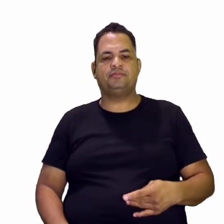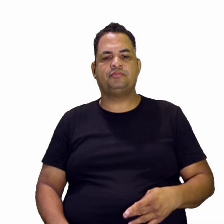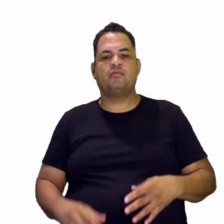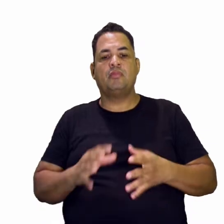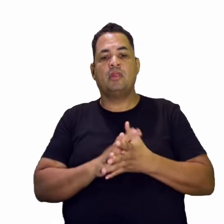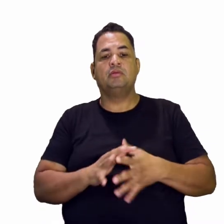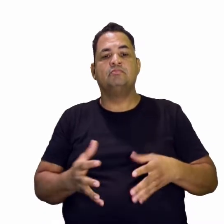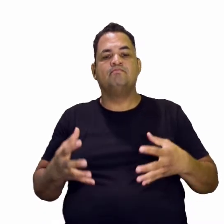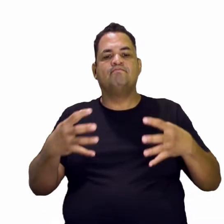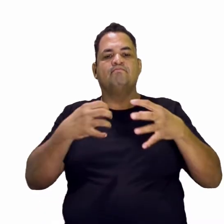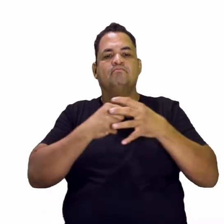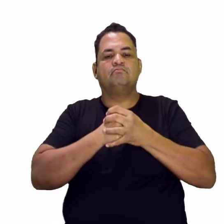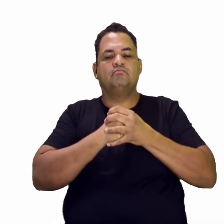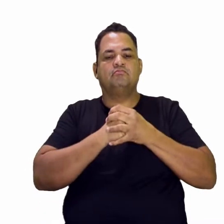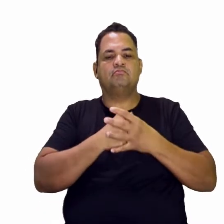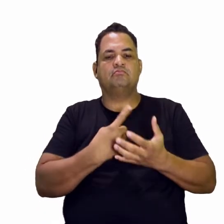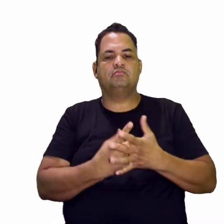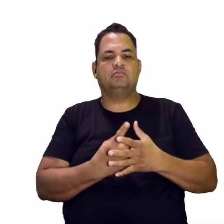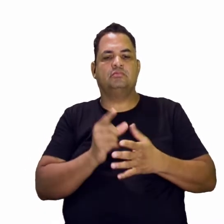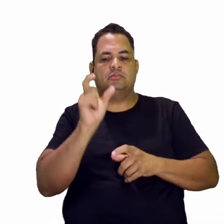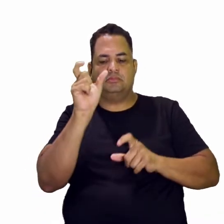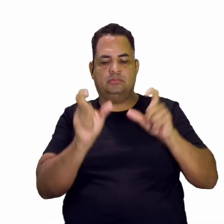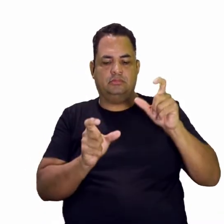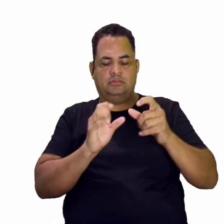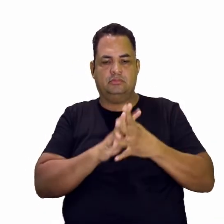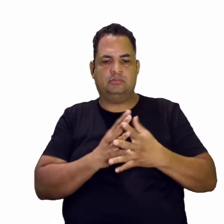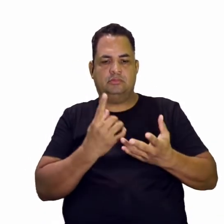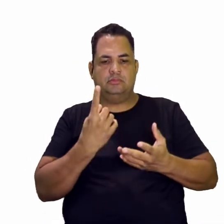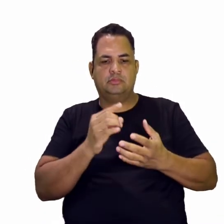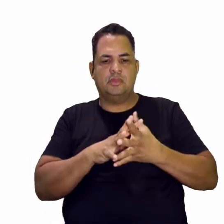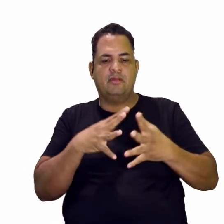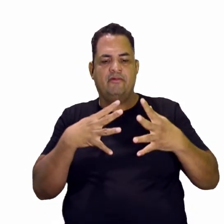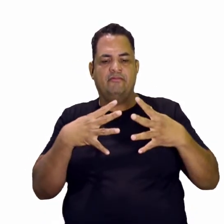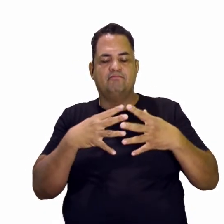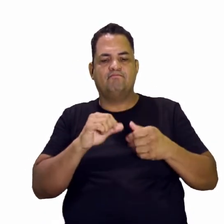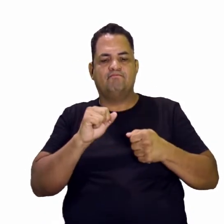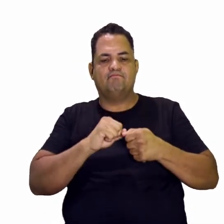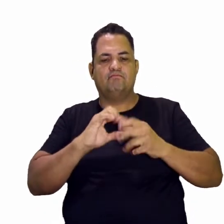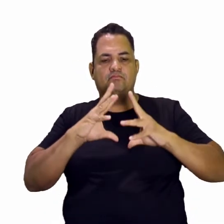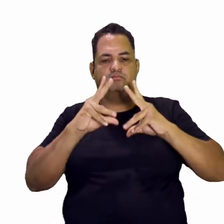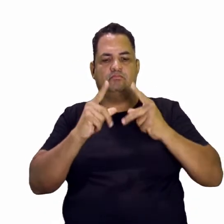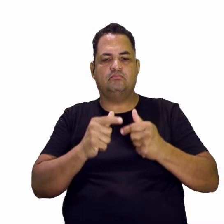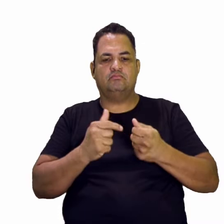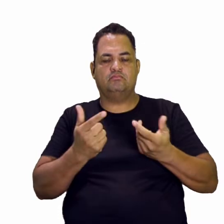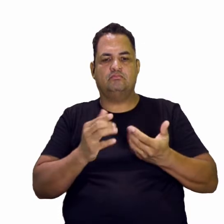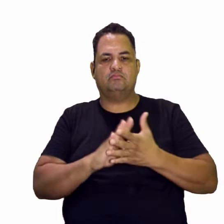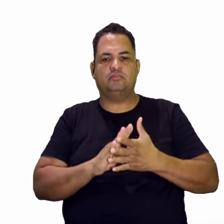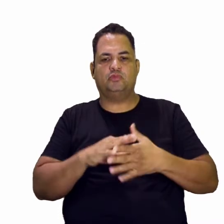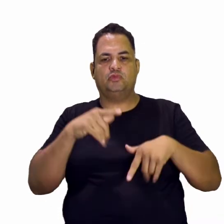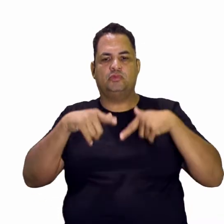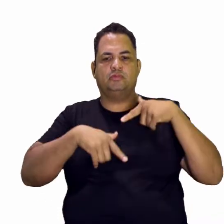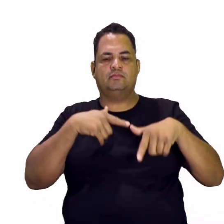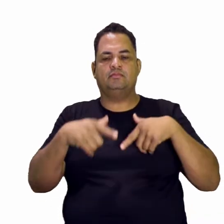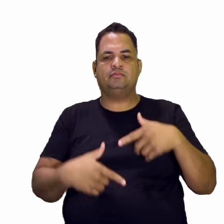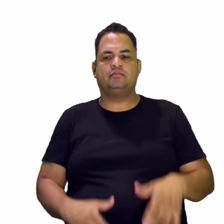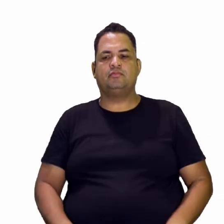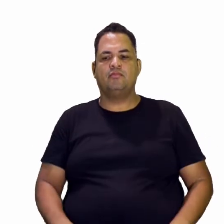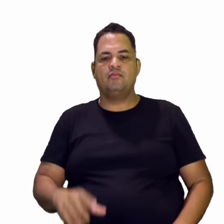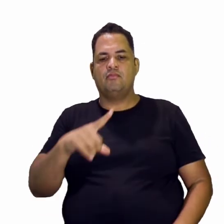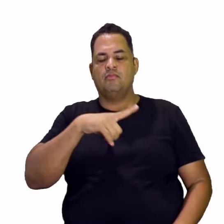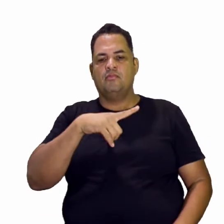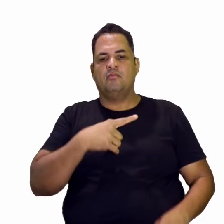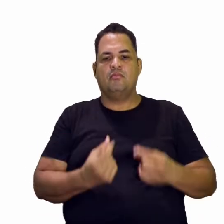tem indivíduos unicelulares onde vai ter toda essa complexidade sendo realizada por esse indivíduo unicelular, tá? E aqui a gente